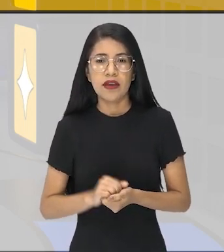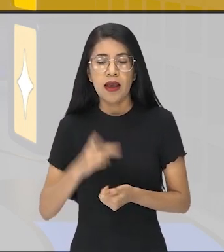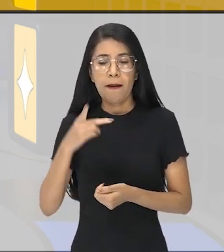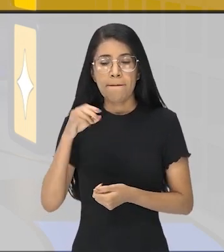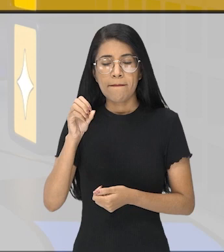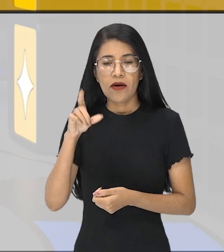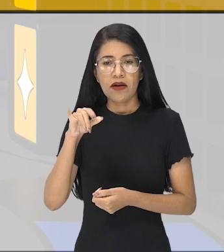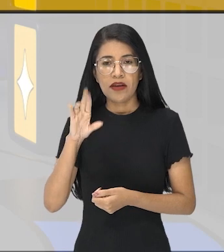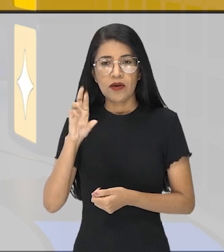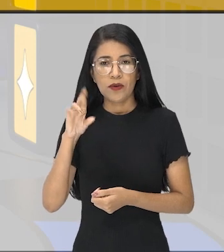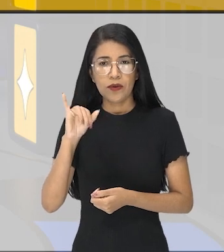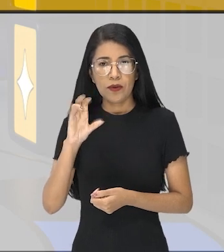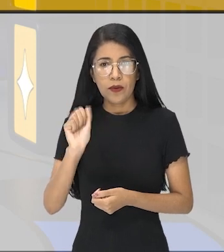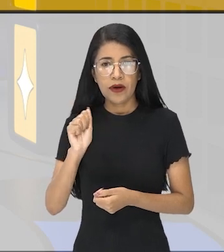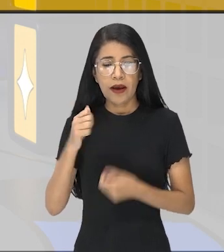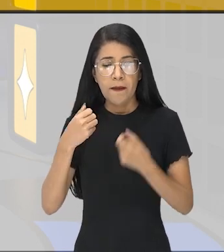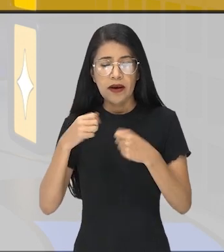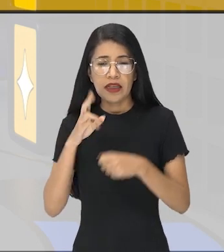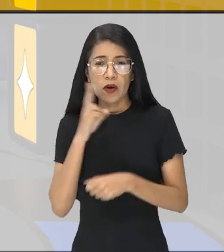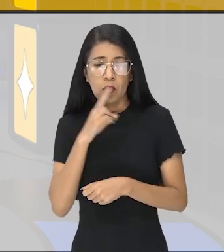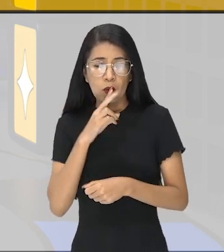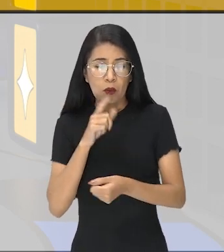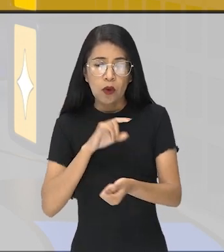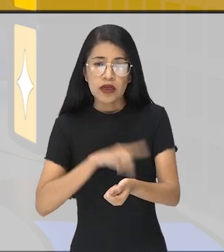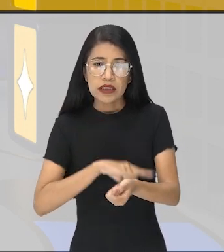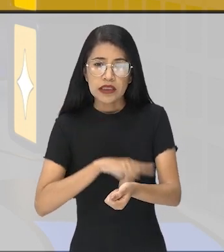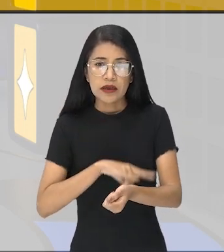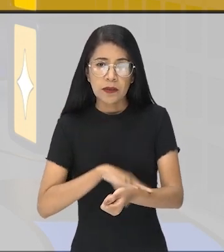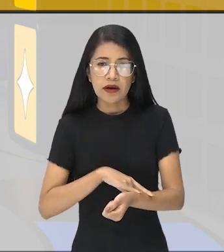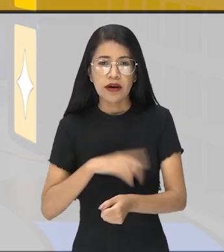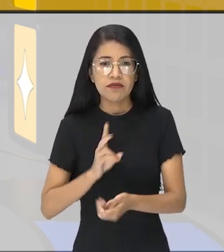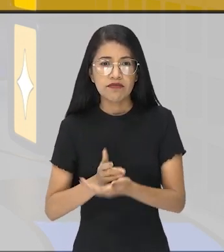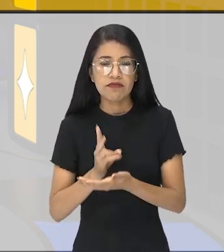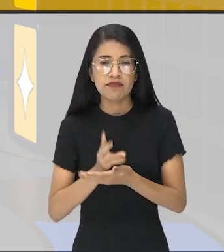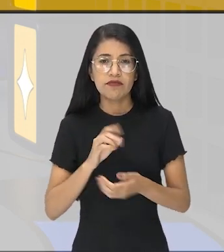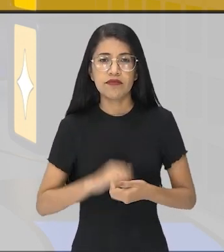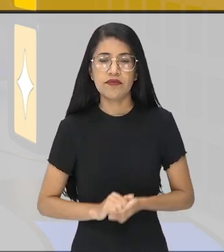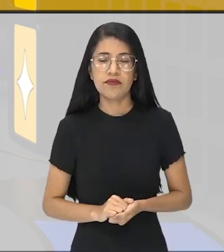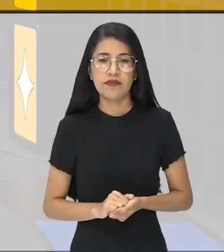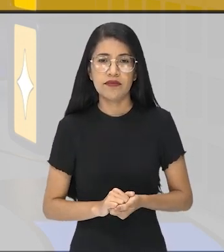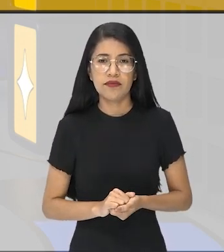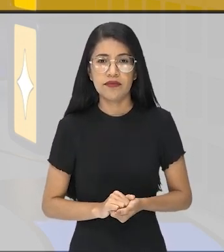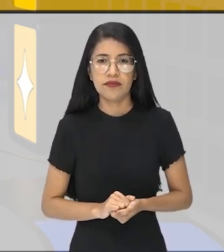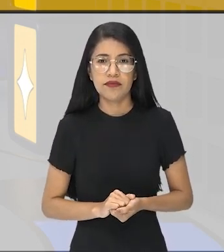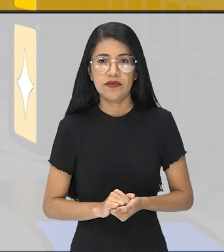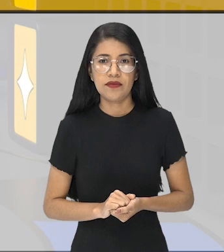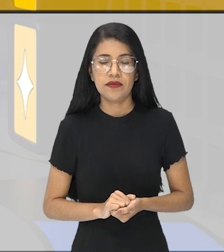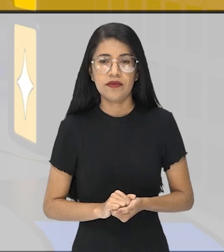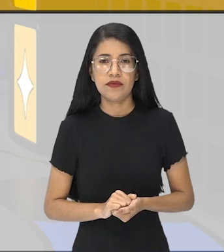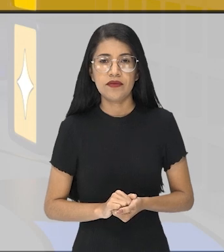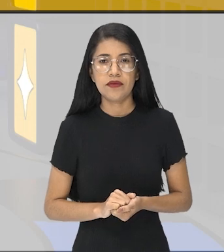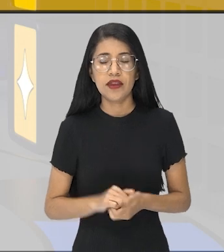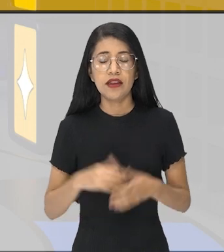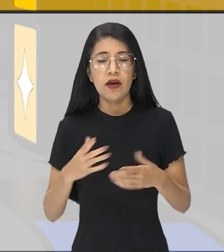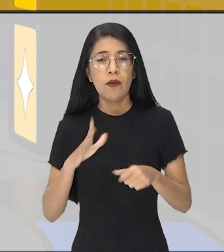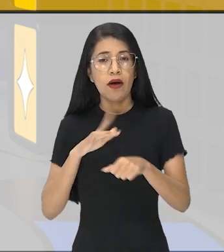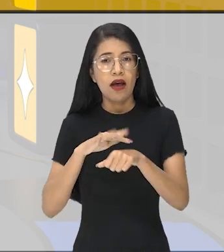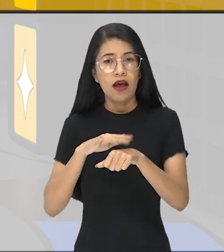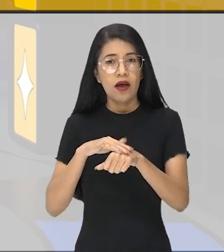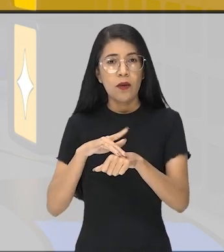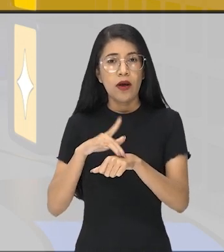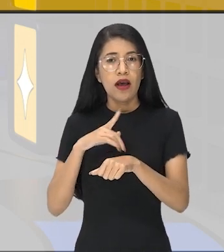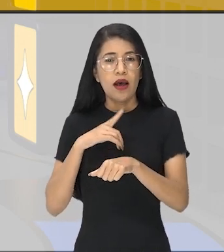seja, a vontade constante de urinar em grandes quantidades. Entretanto, como a doença pode ter um